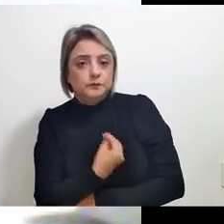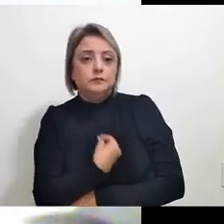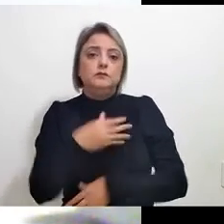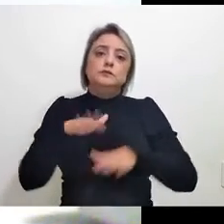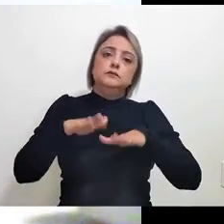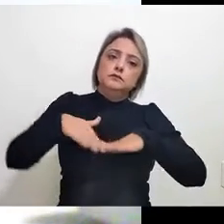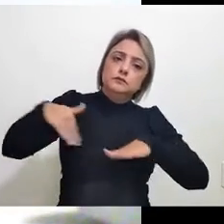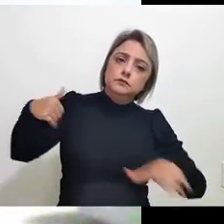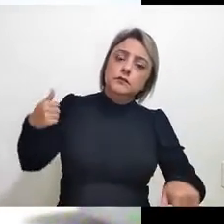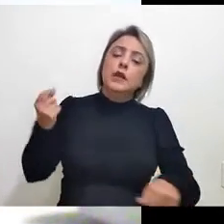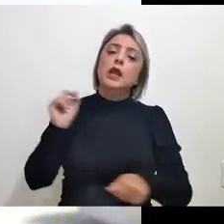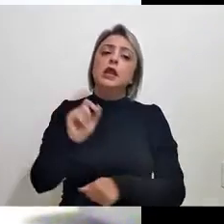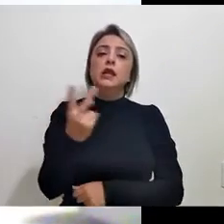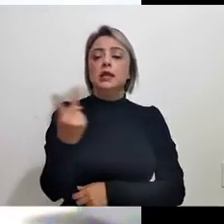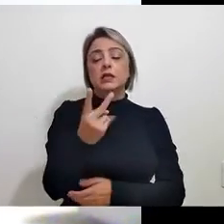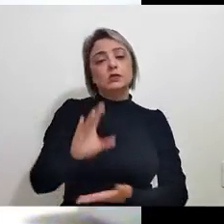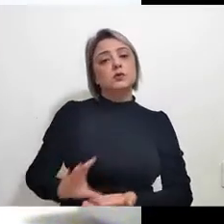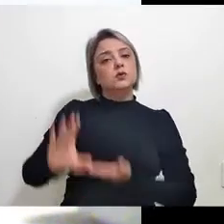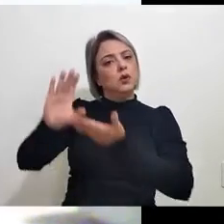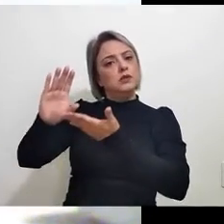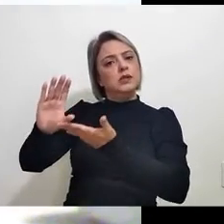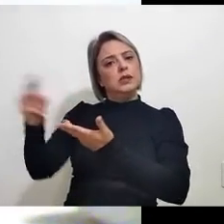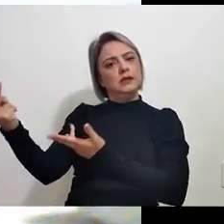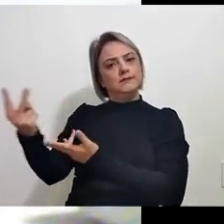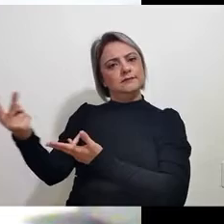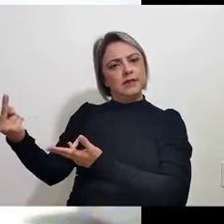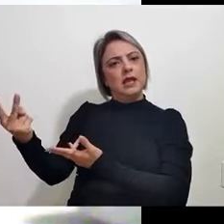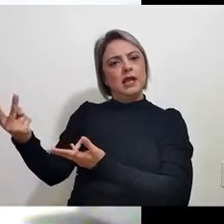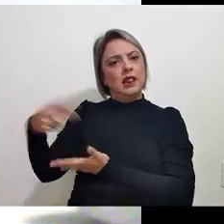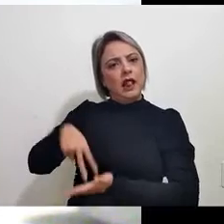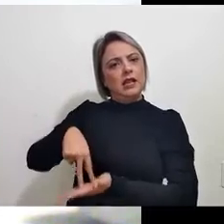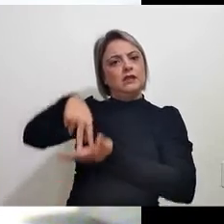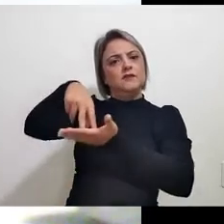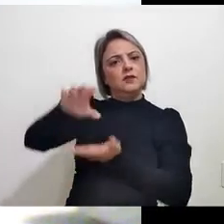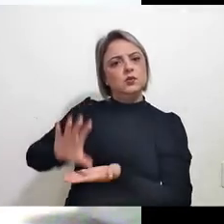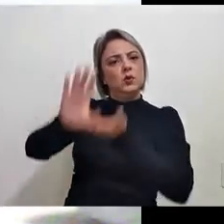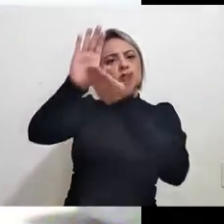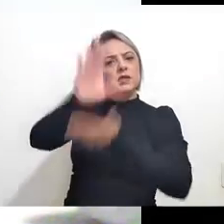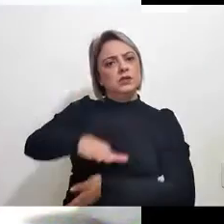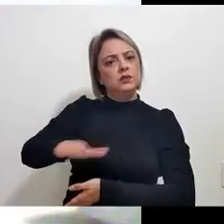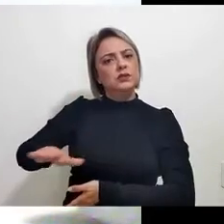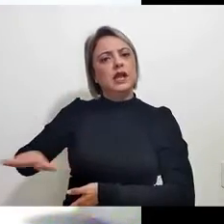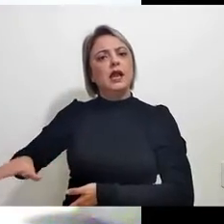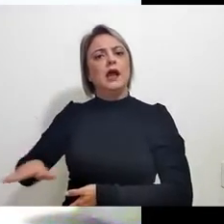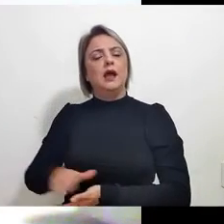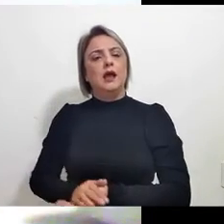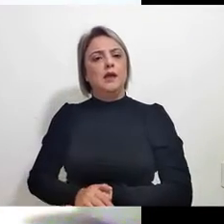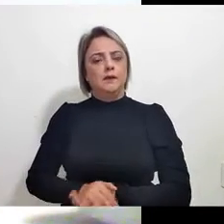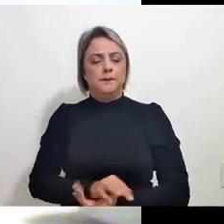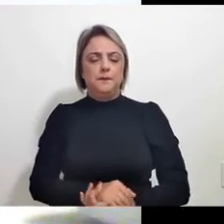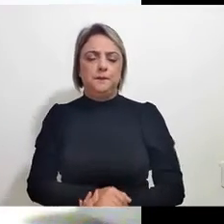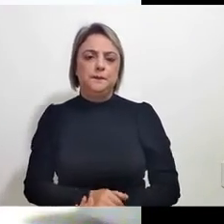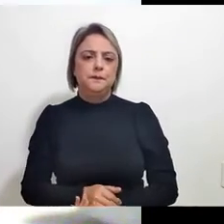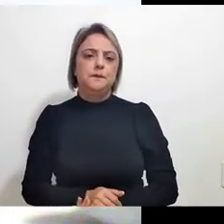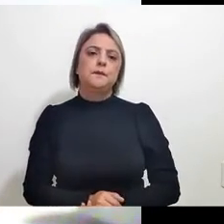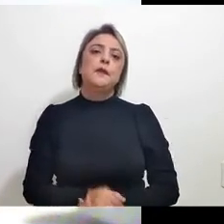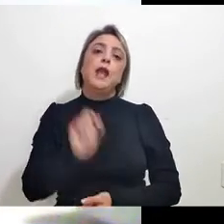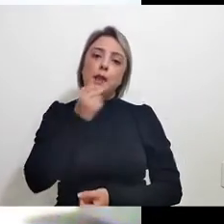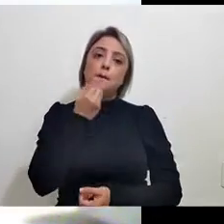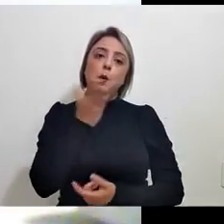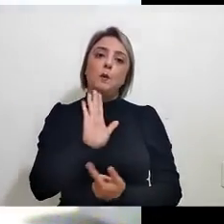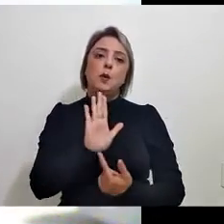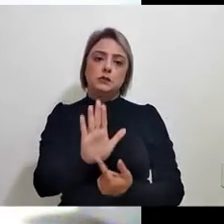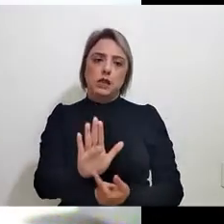da conscientização. Isso que está acontecendo agora, por exemplo, de trazer duas